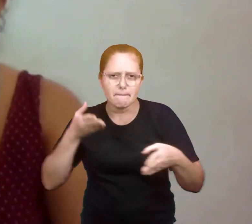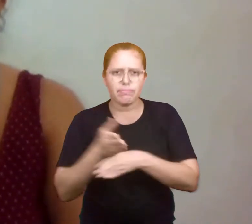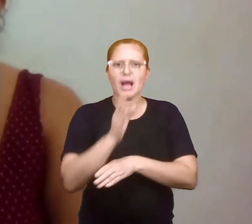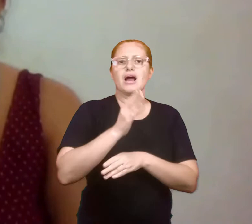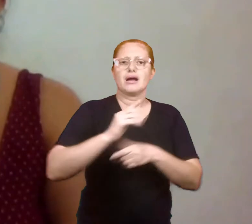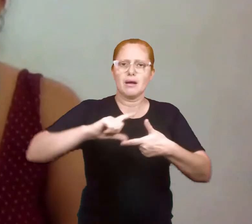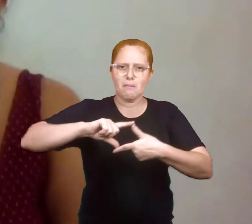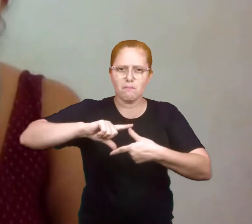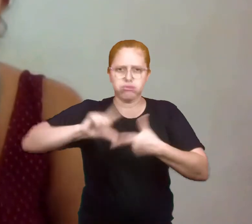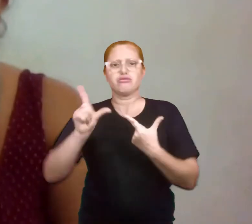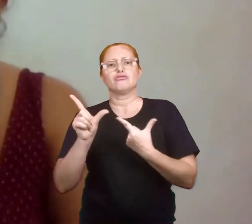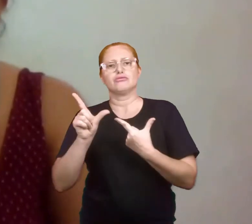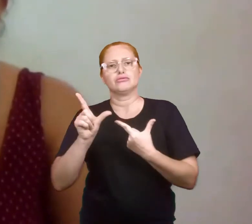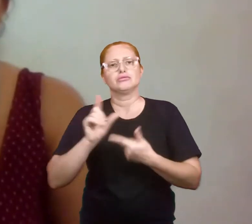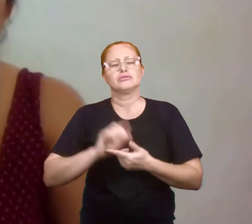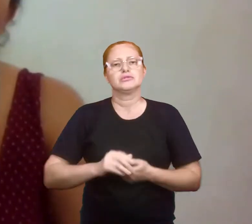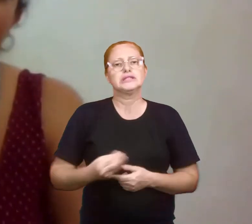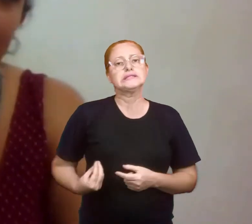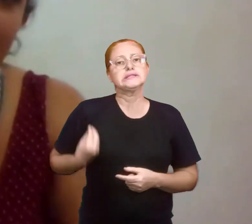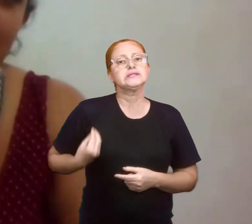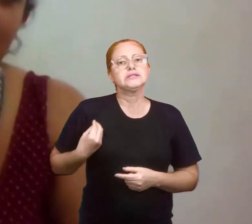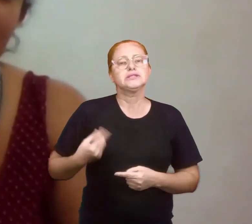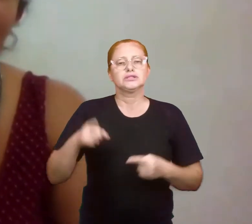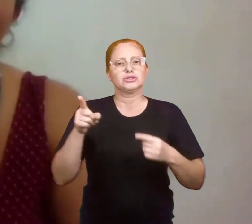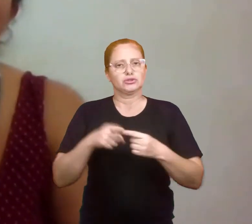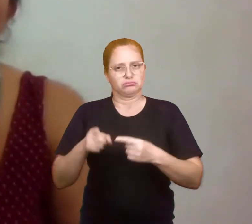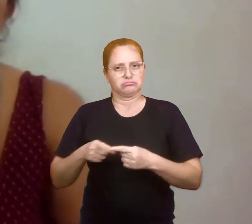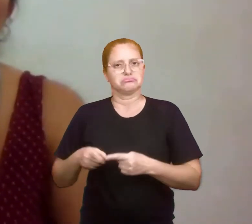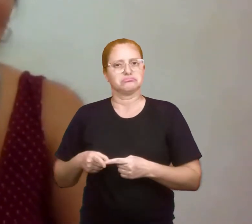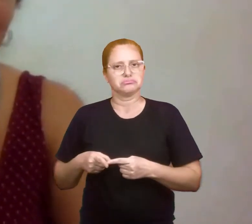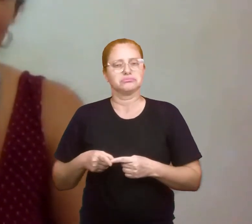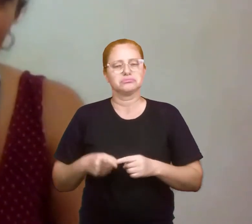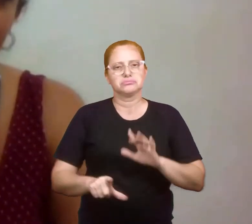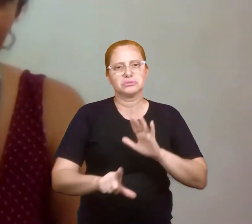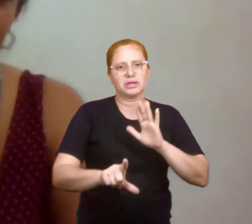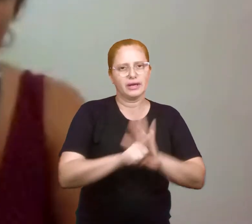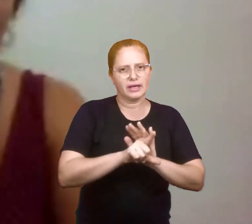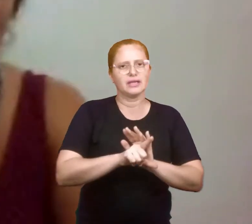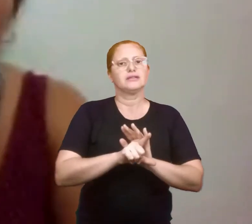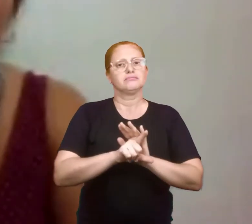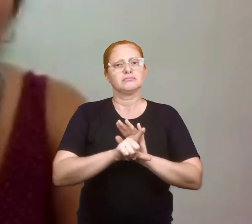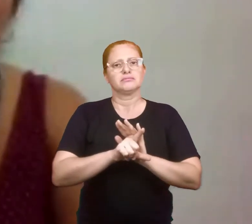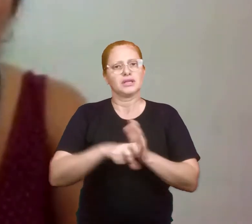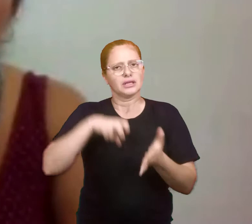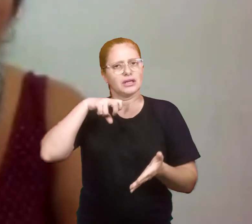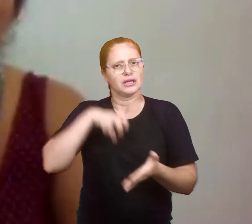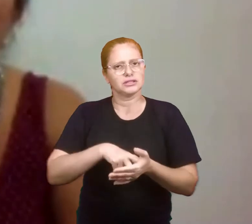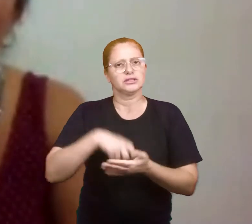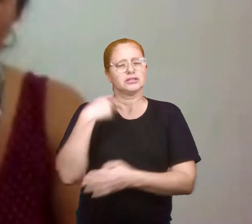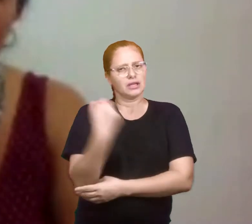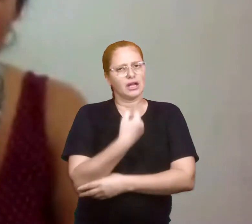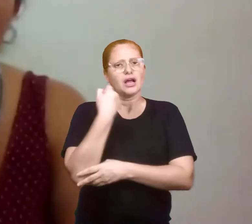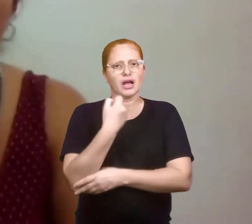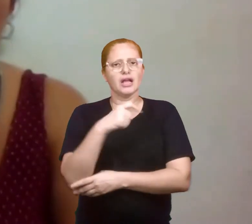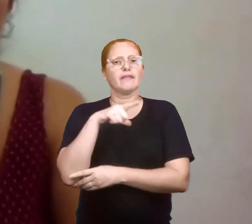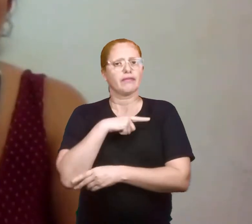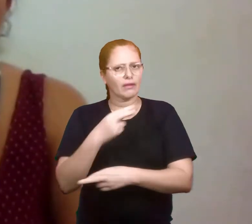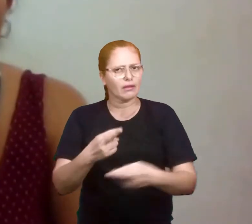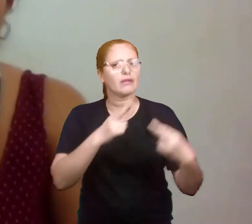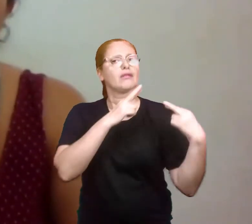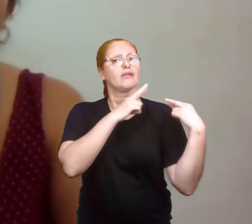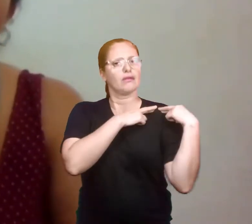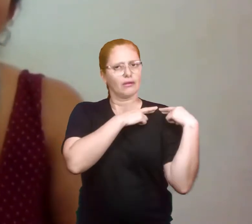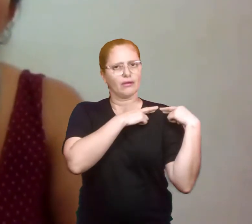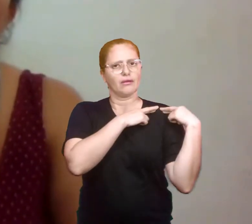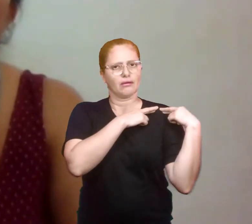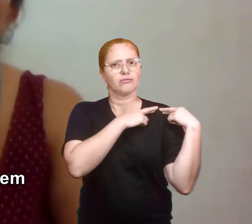tabu. Existem tipos penais, existe pena severa e existe uma responsabilização